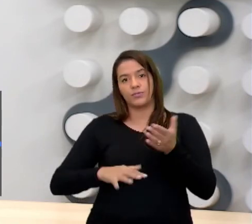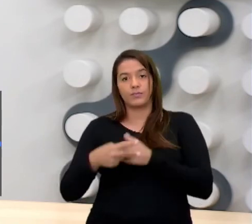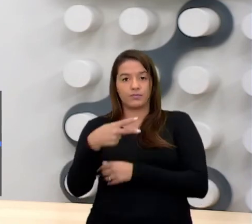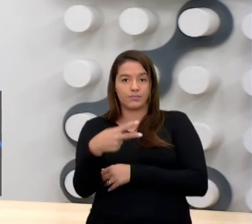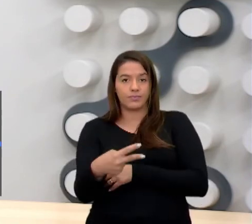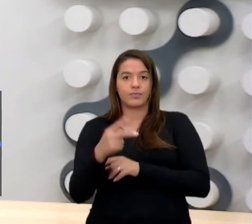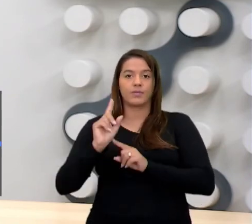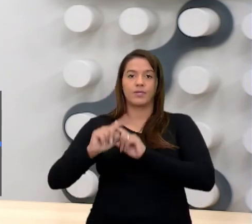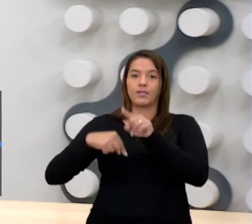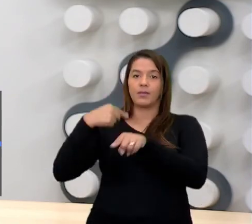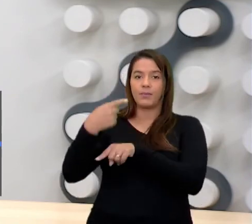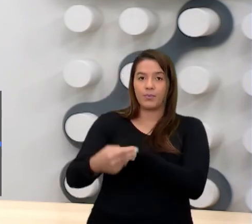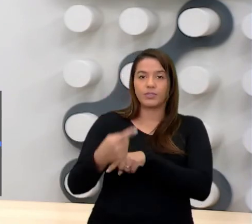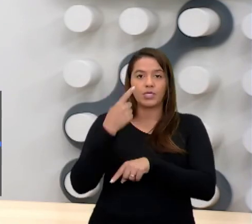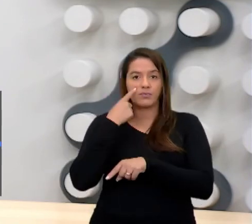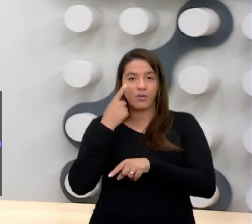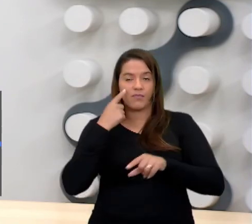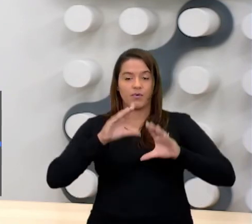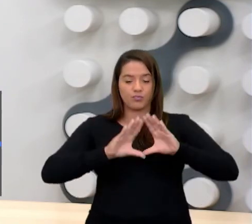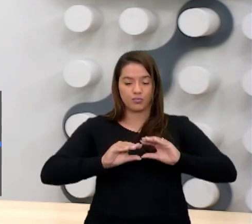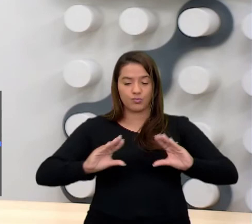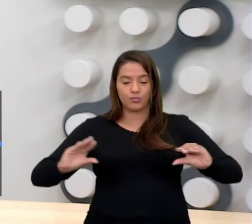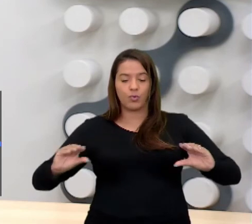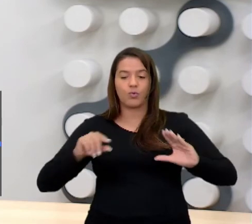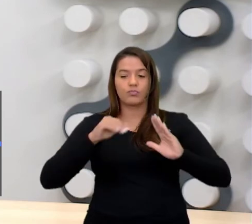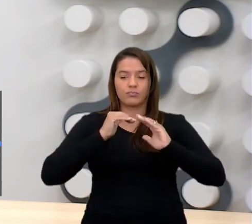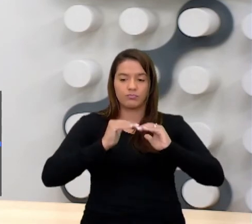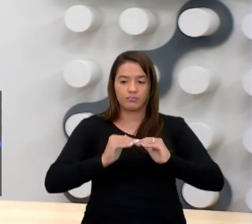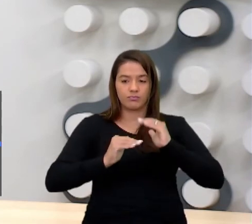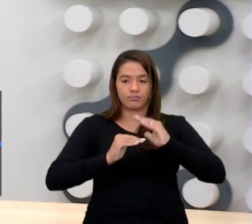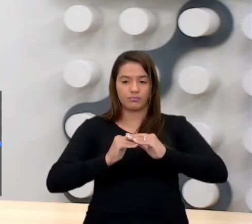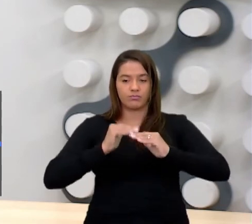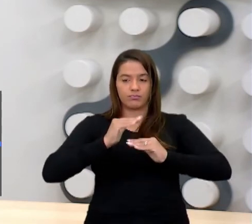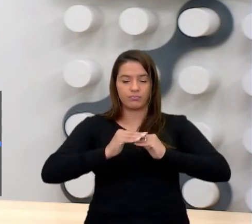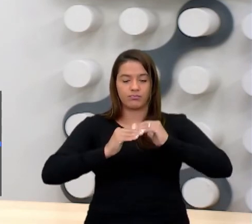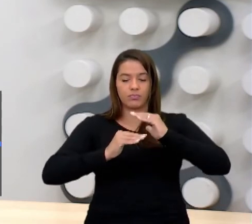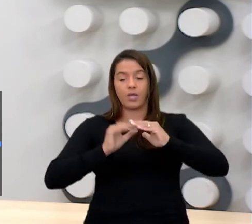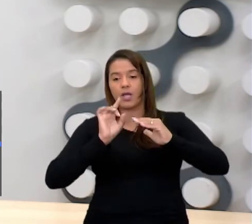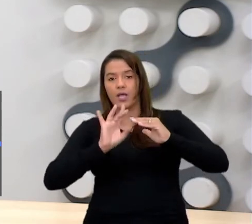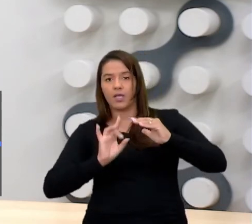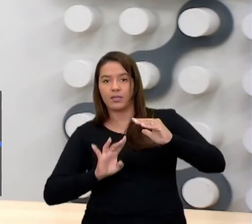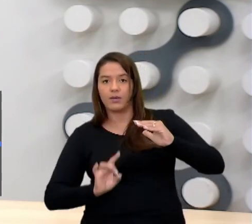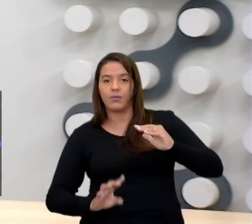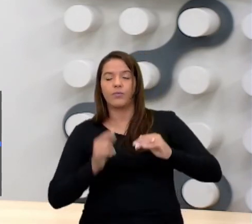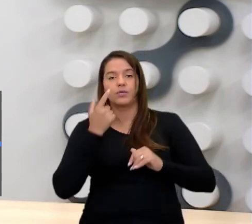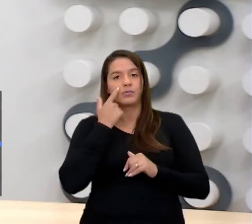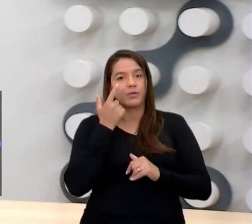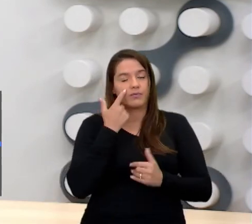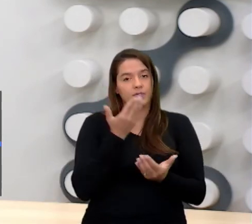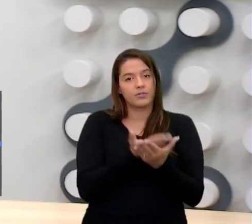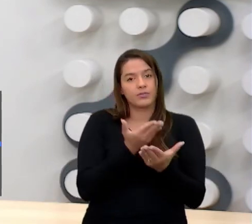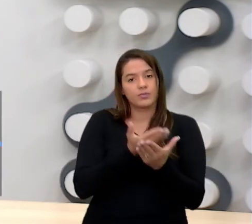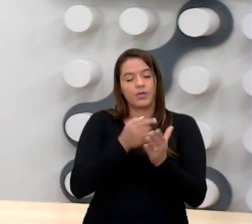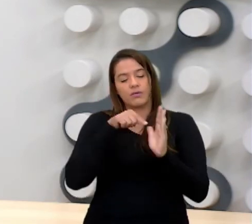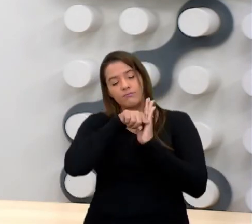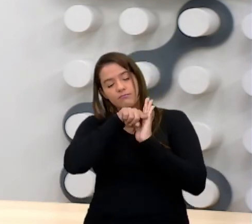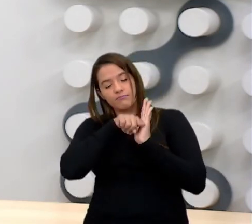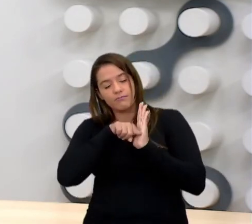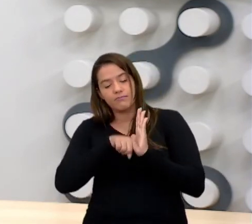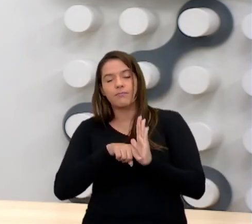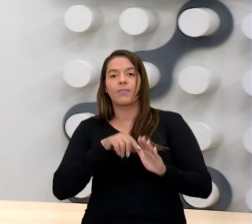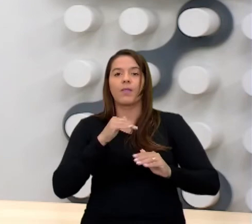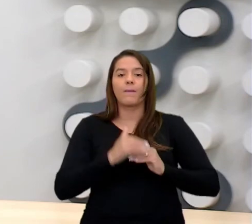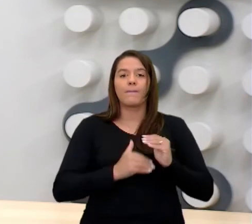a classificação dos solos, né, então nós vamos ver aí muitas coisas aí em relação, né, a esse processo aí